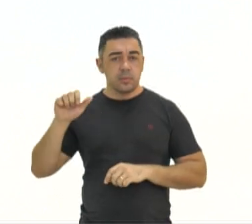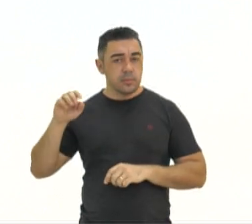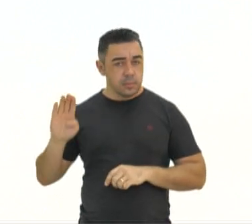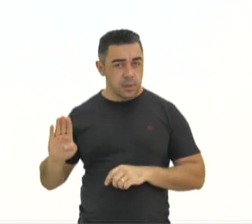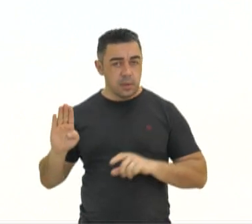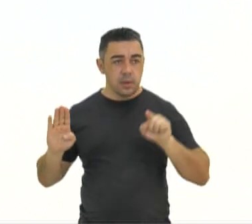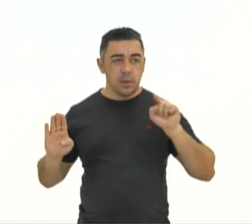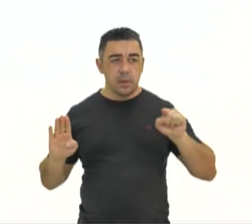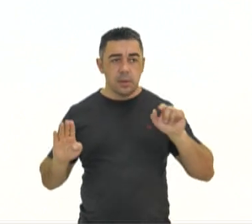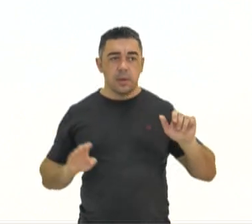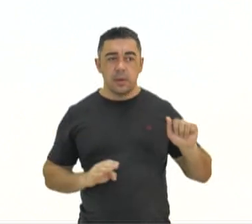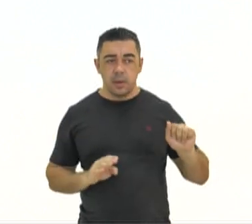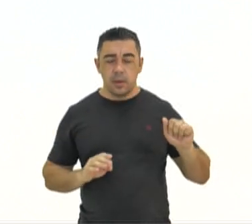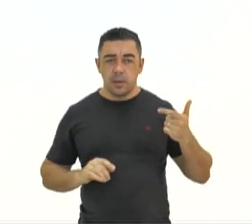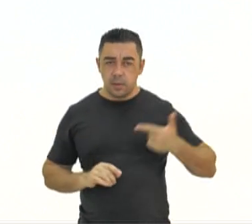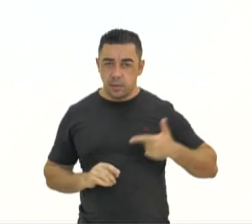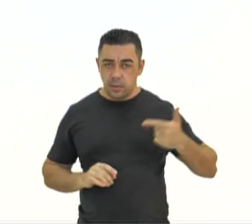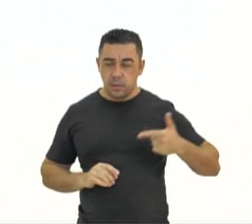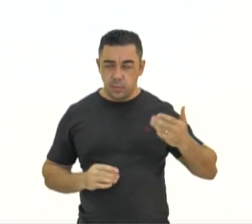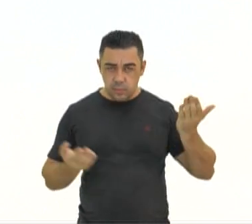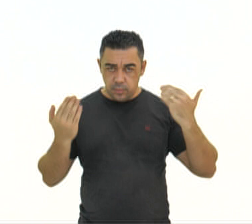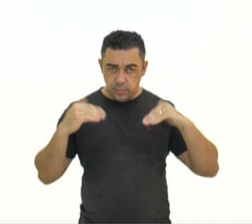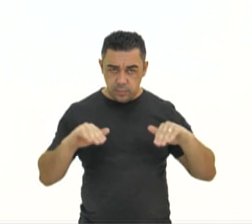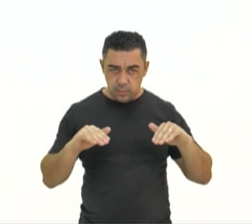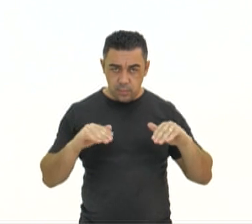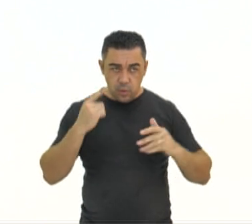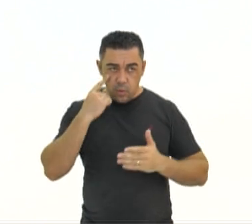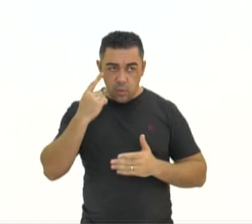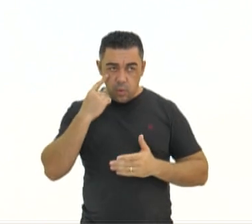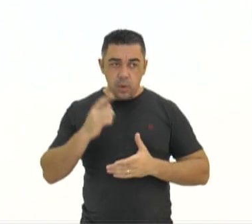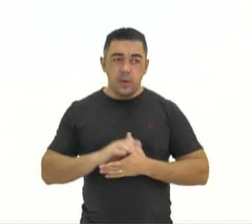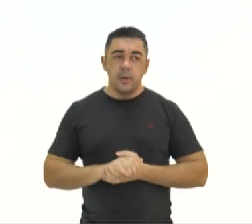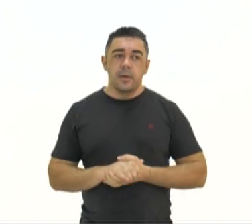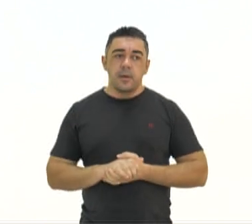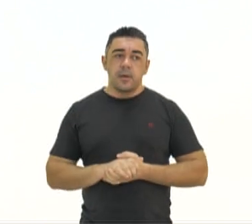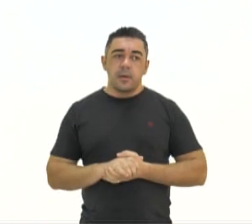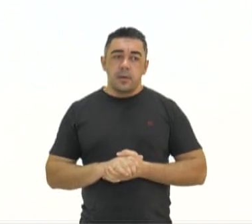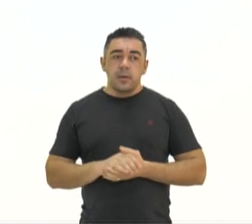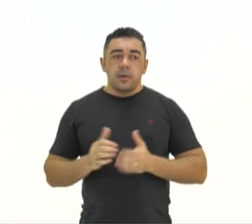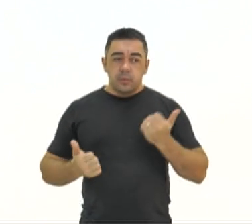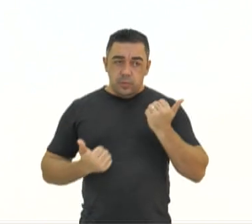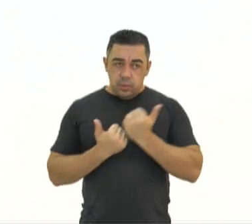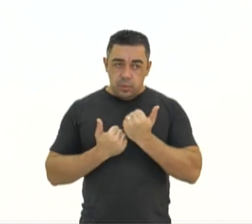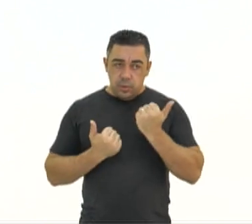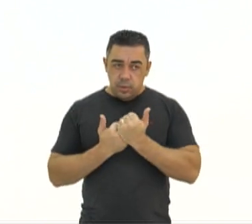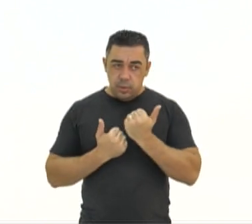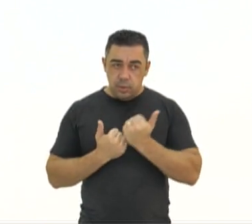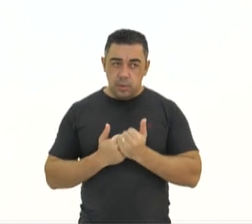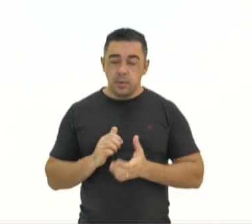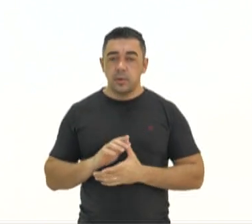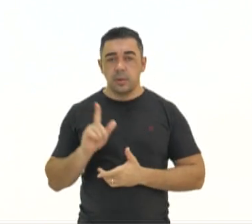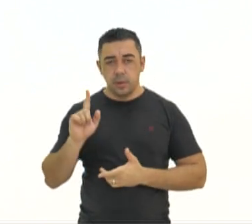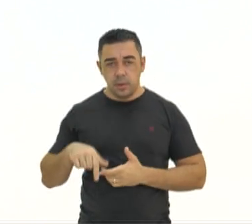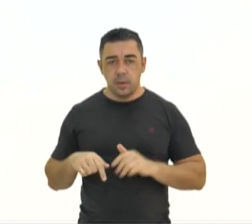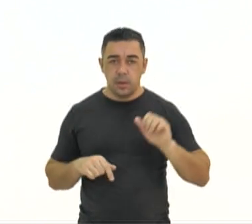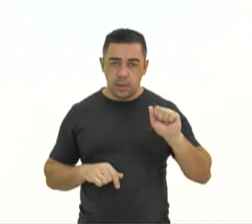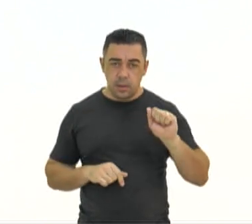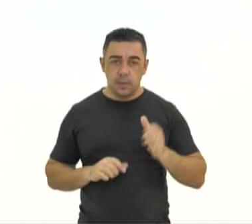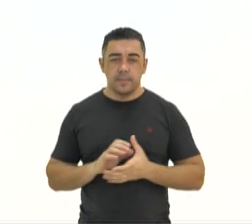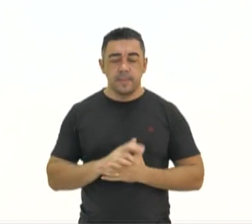A na minha segunda equação. Então, vamos lá. Fiz a substituição, onde tinha A, substituí